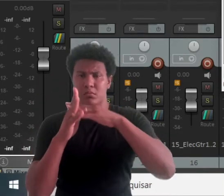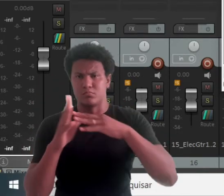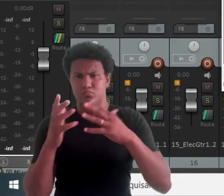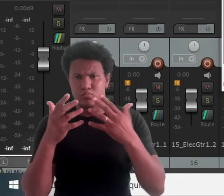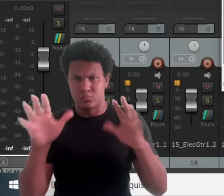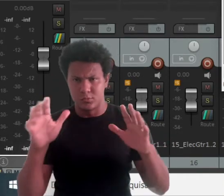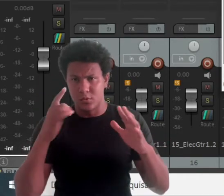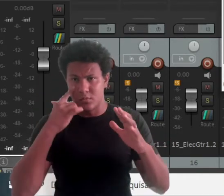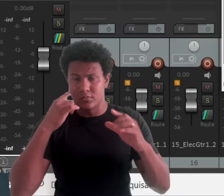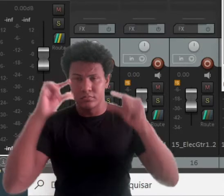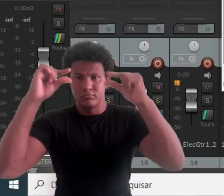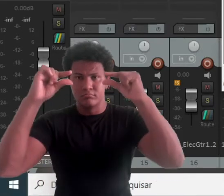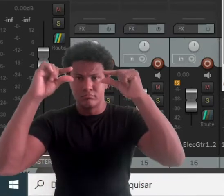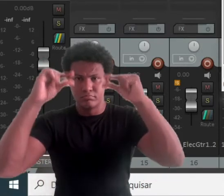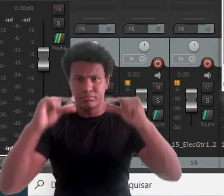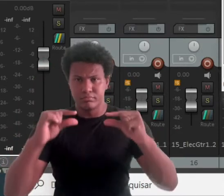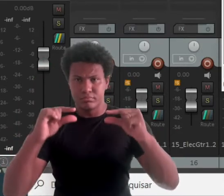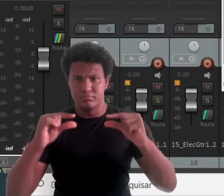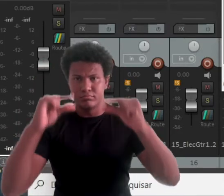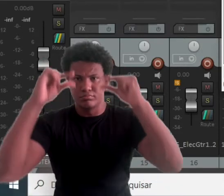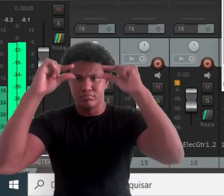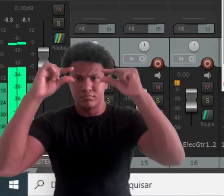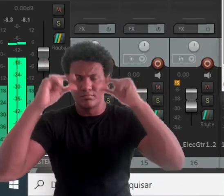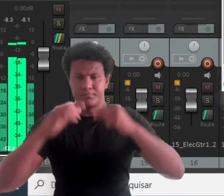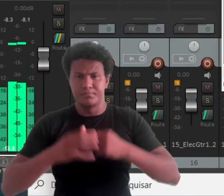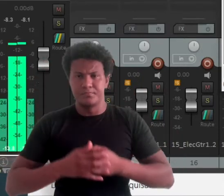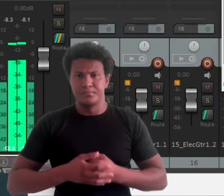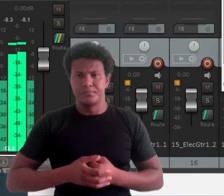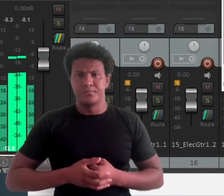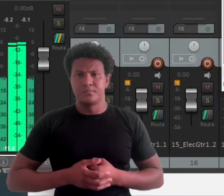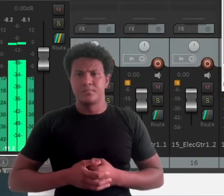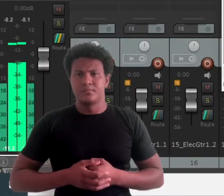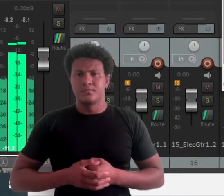link aqui, ó. Tá bom? Ó.